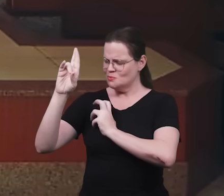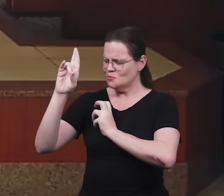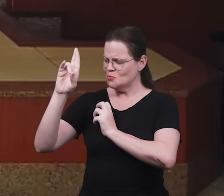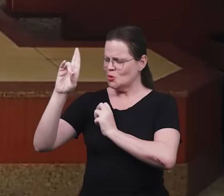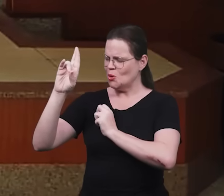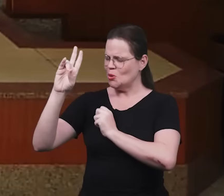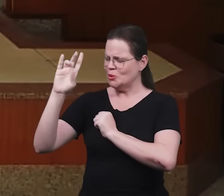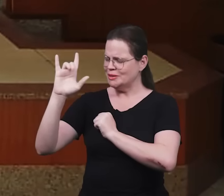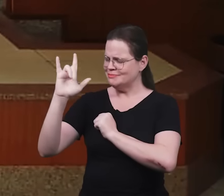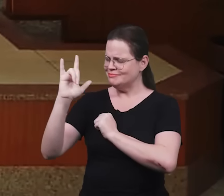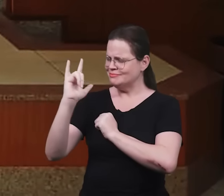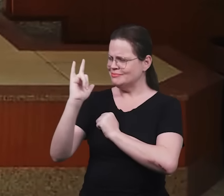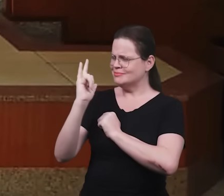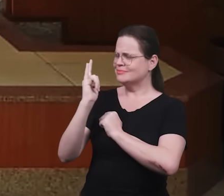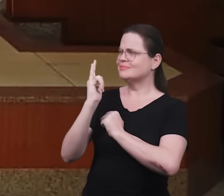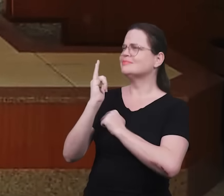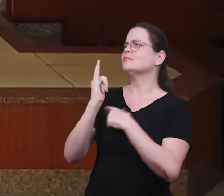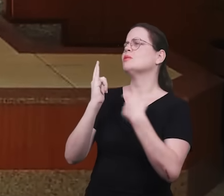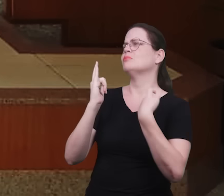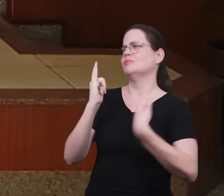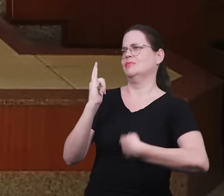De Ti